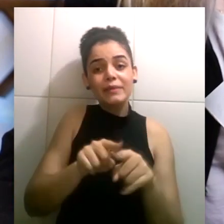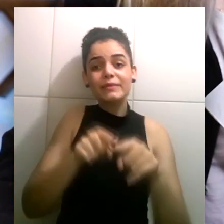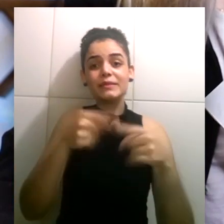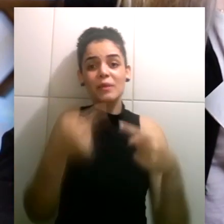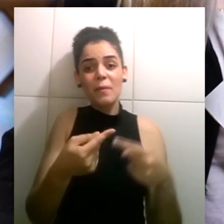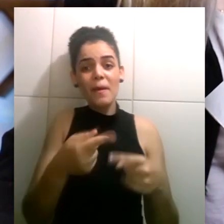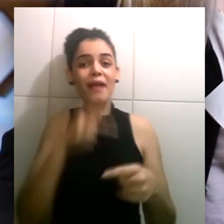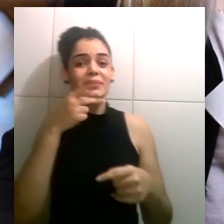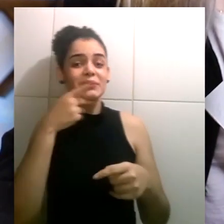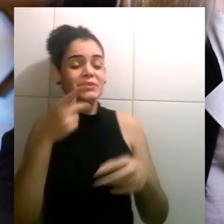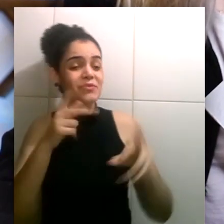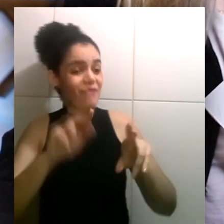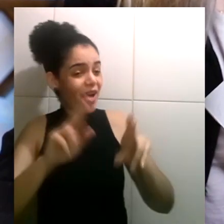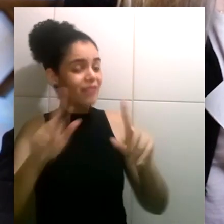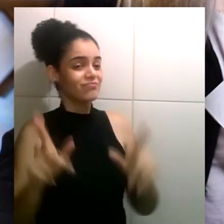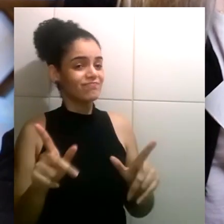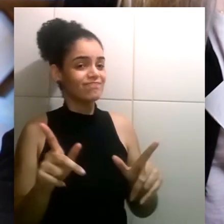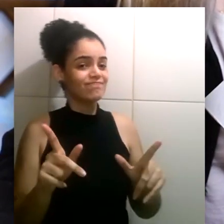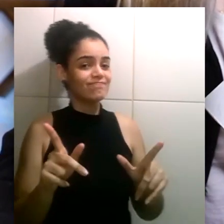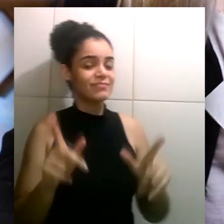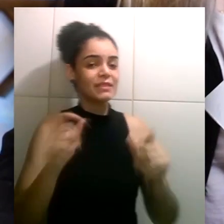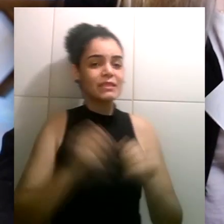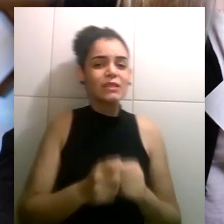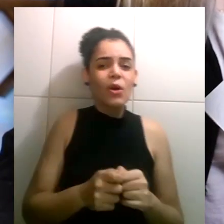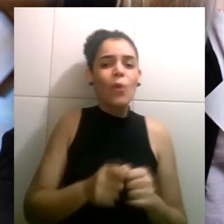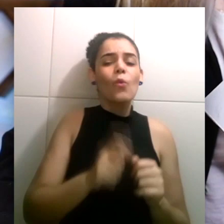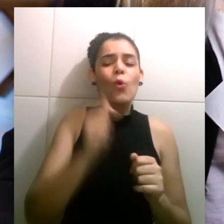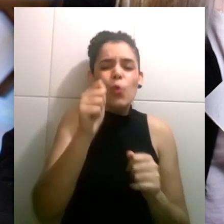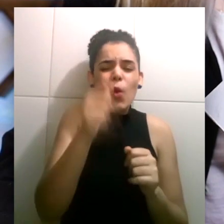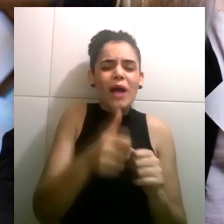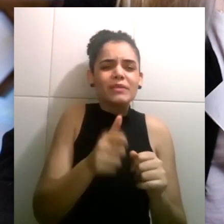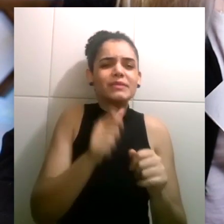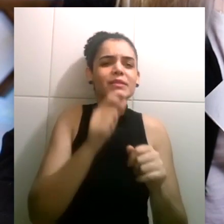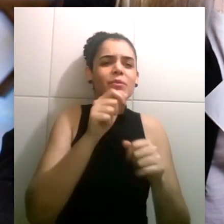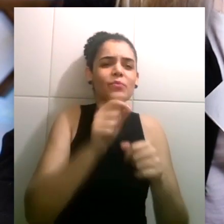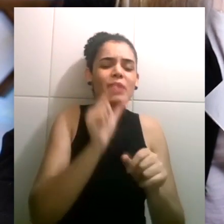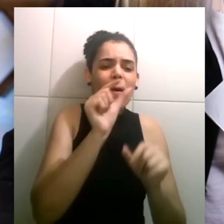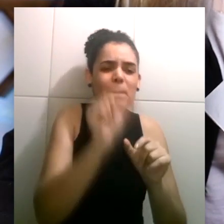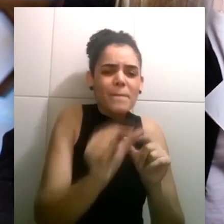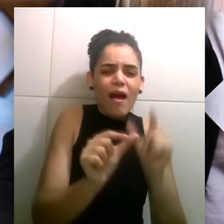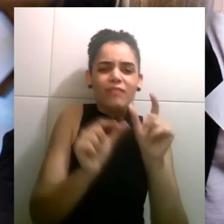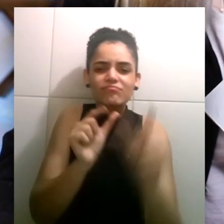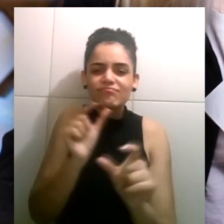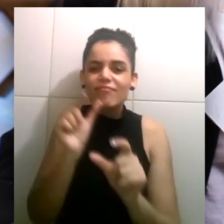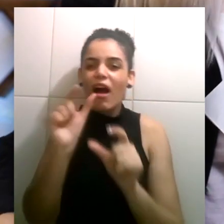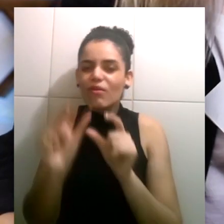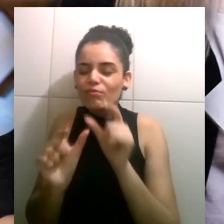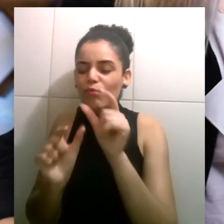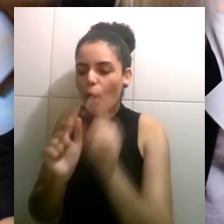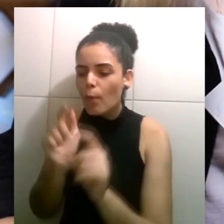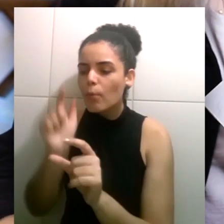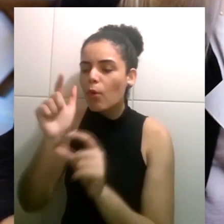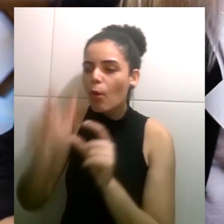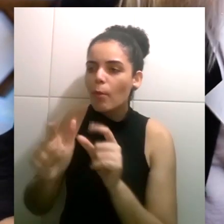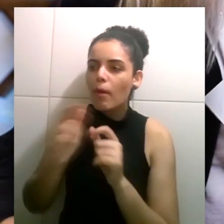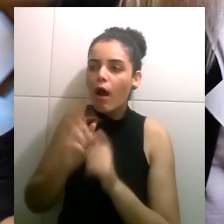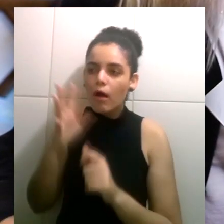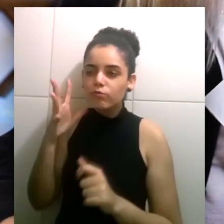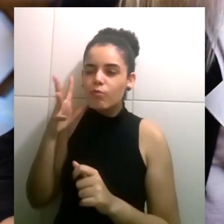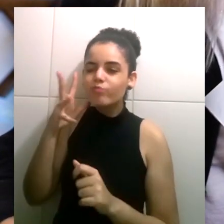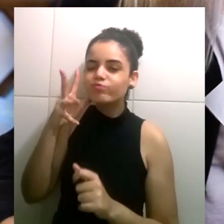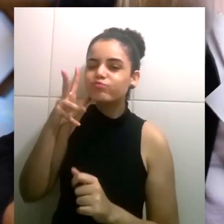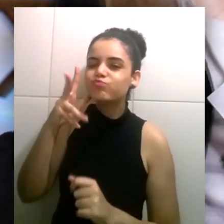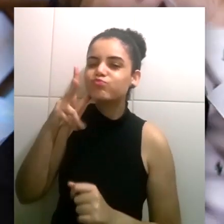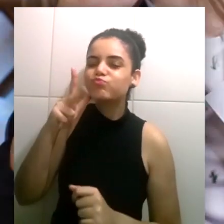bastante. Então, o coaching, ele é quase palavra por palavra. Você vai bem devagarzinho. E aí demora um pouquinho? Como é que é?